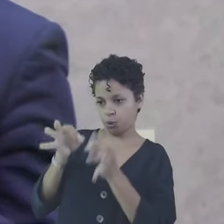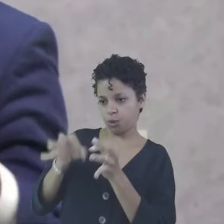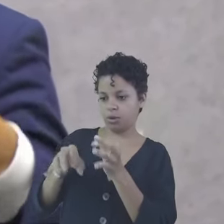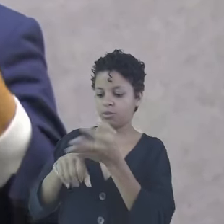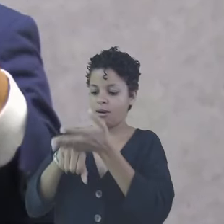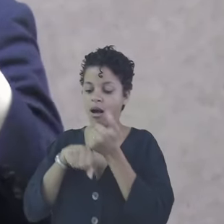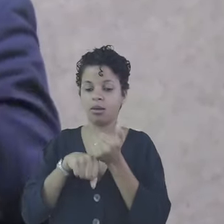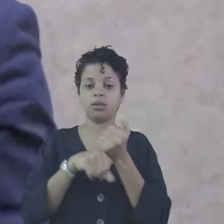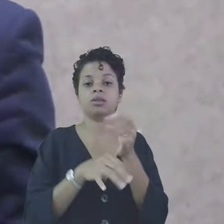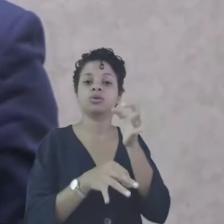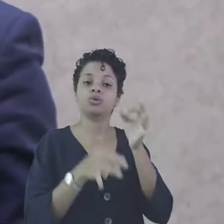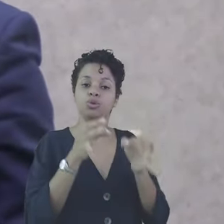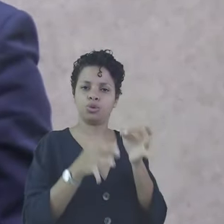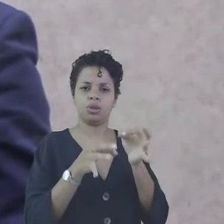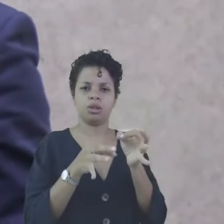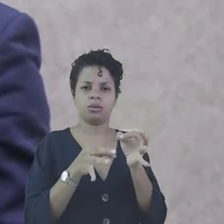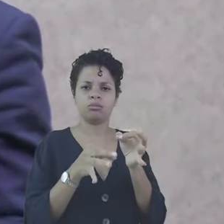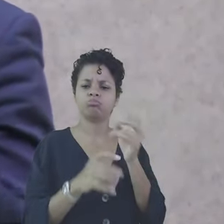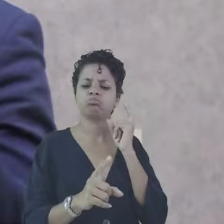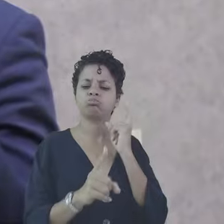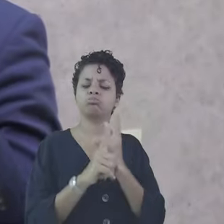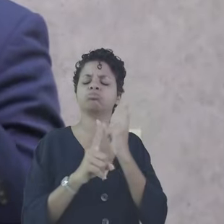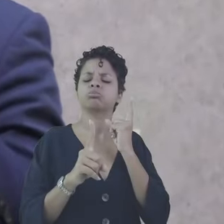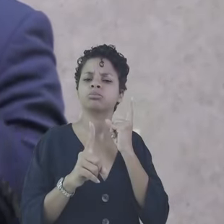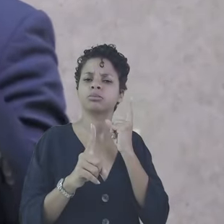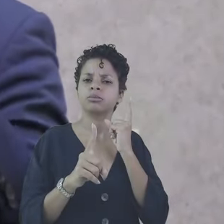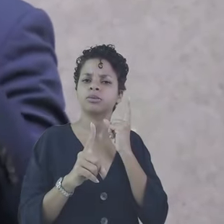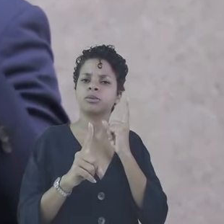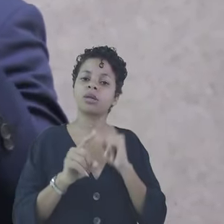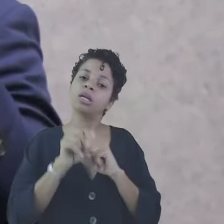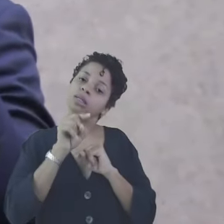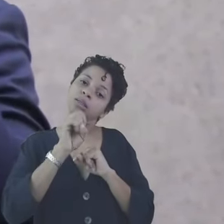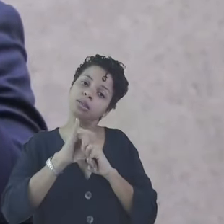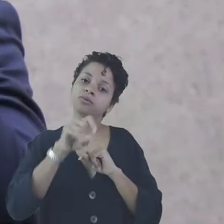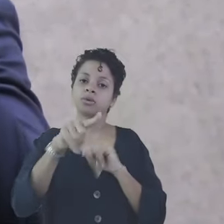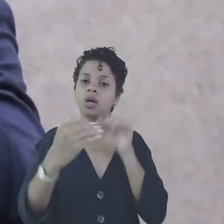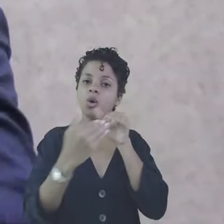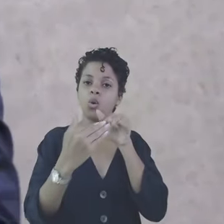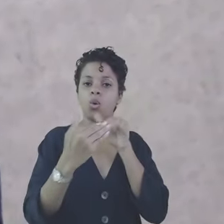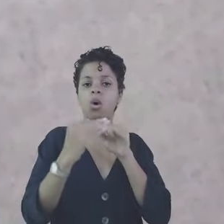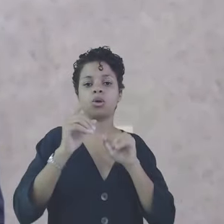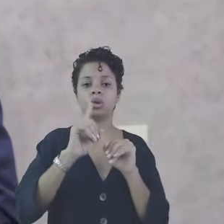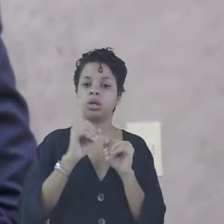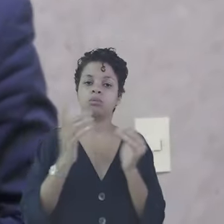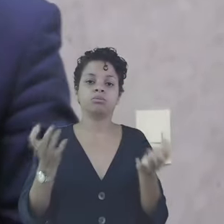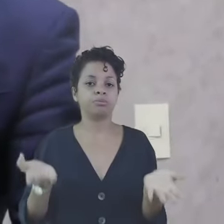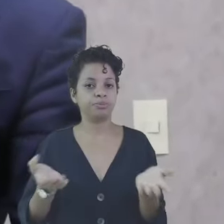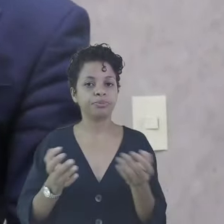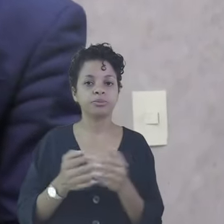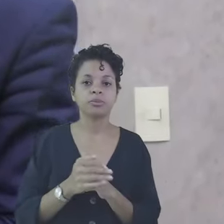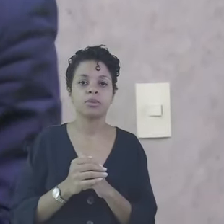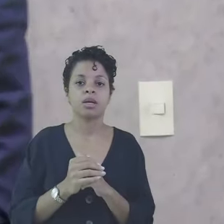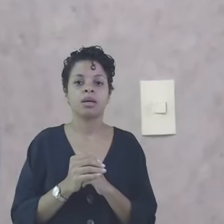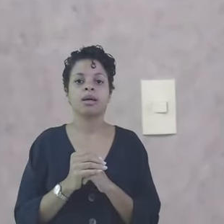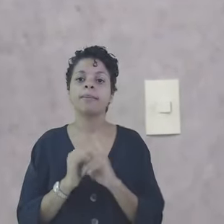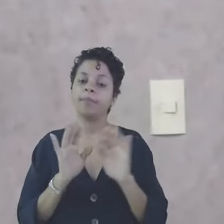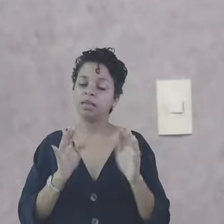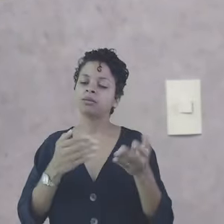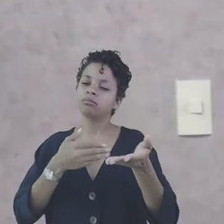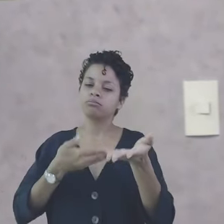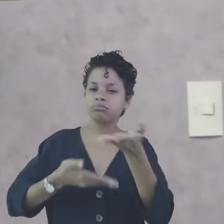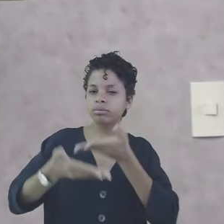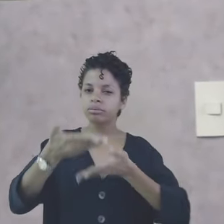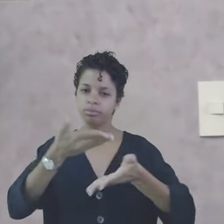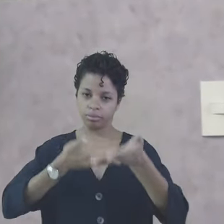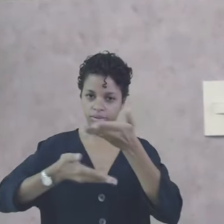de mim. Tanto que o seu argumento seja melhor do que o meu, baseado primeiramente na Bíblia. Então, deixe-me